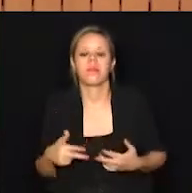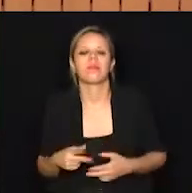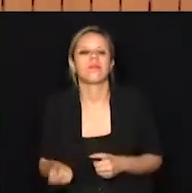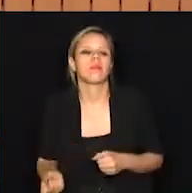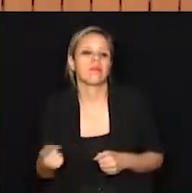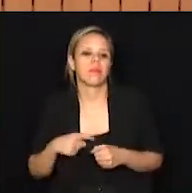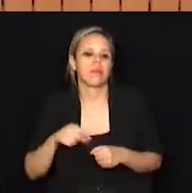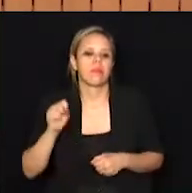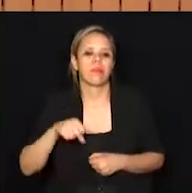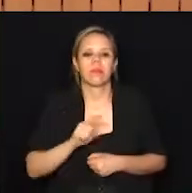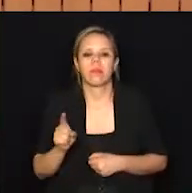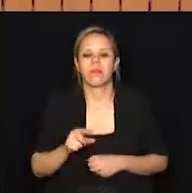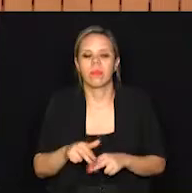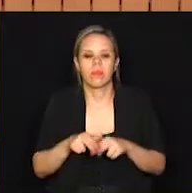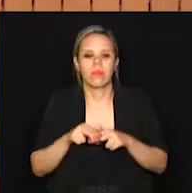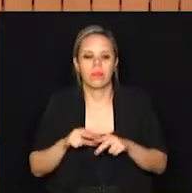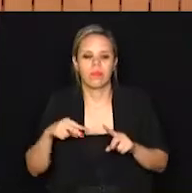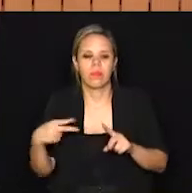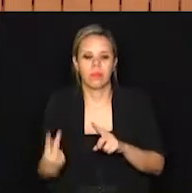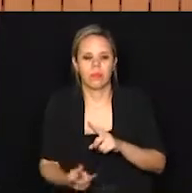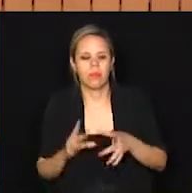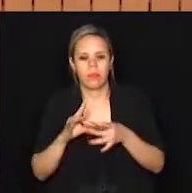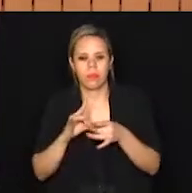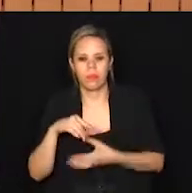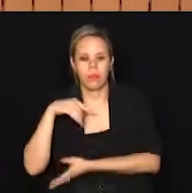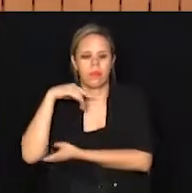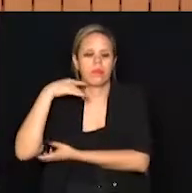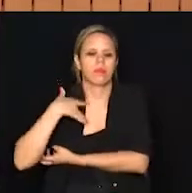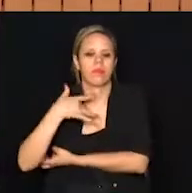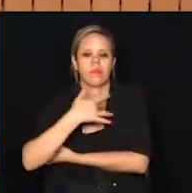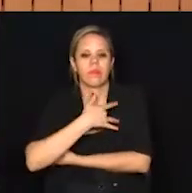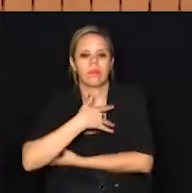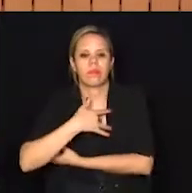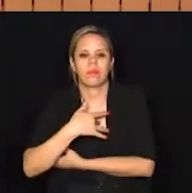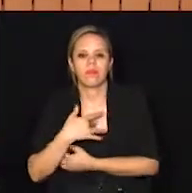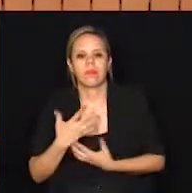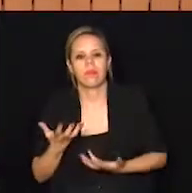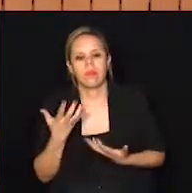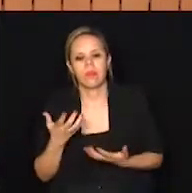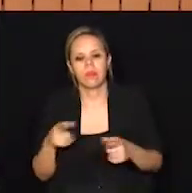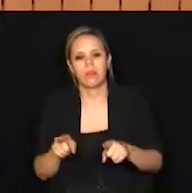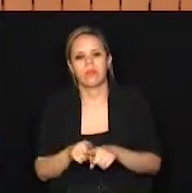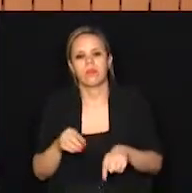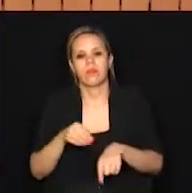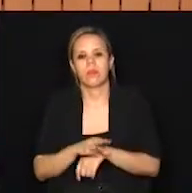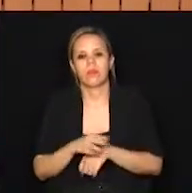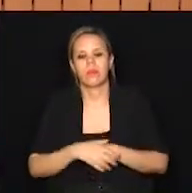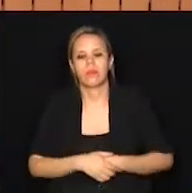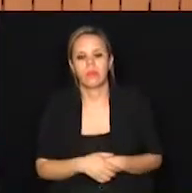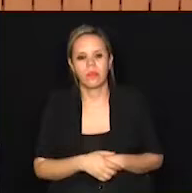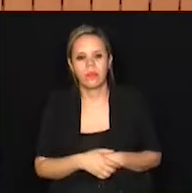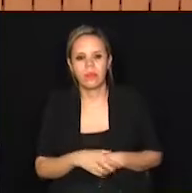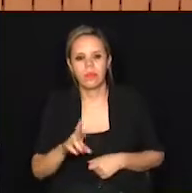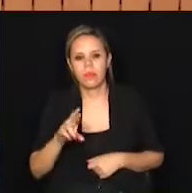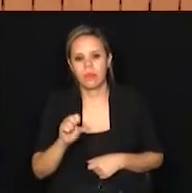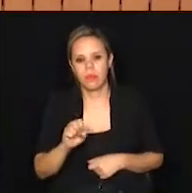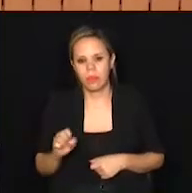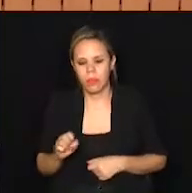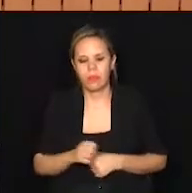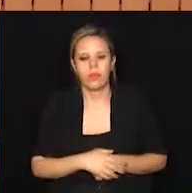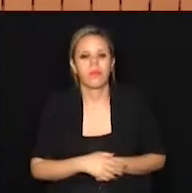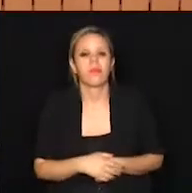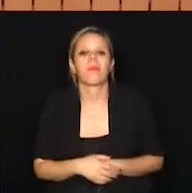no próximo. Então, são alguns questionamentos que eu trago. E também quero muito me solidarizar com